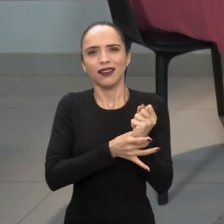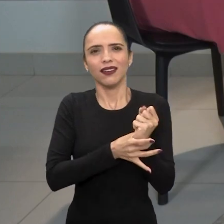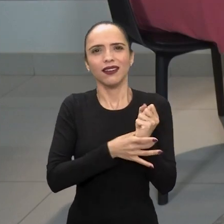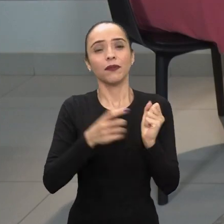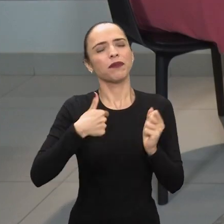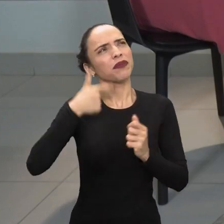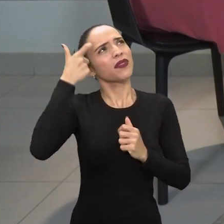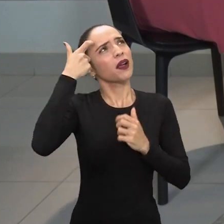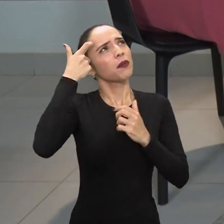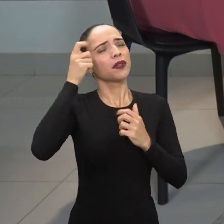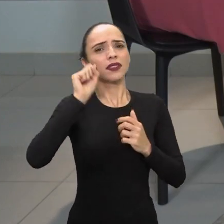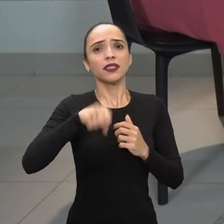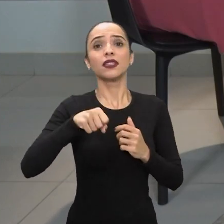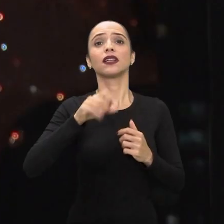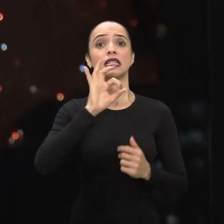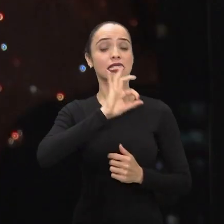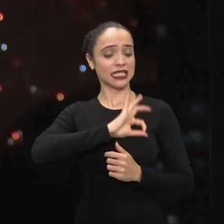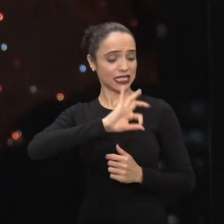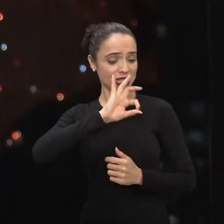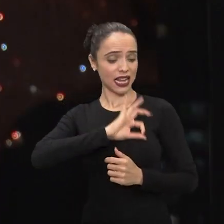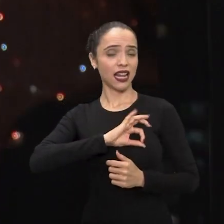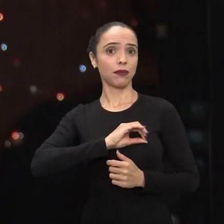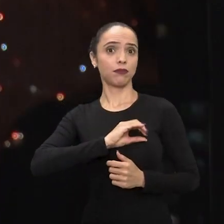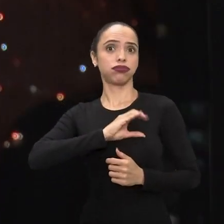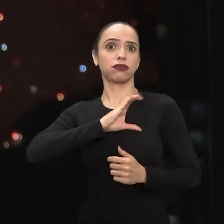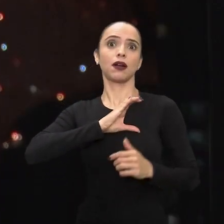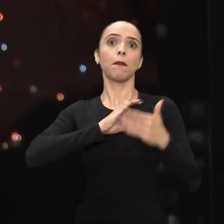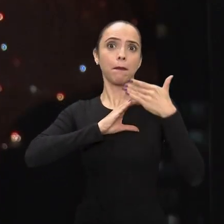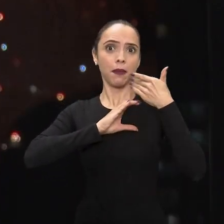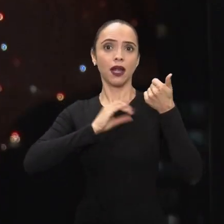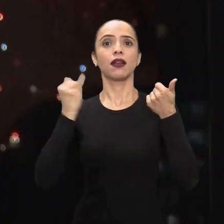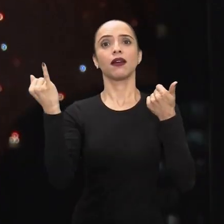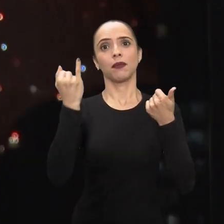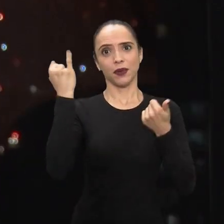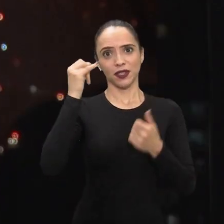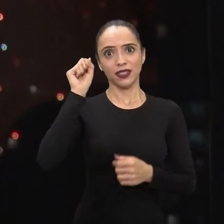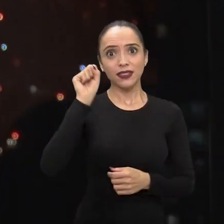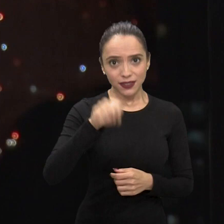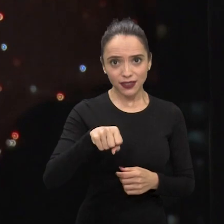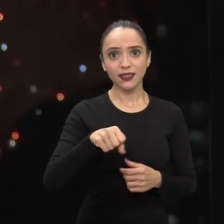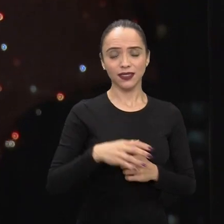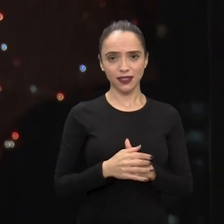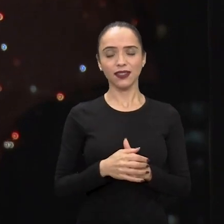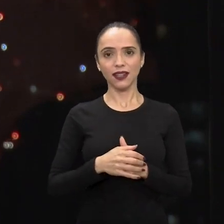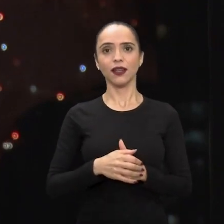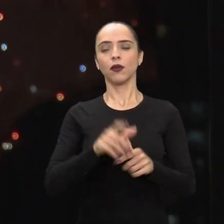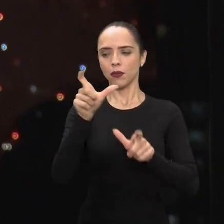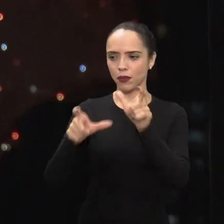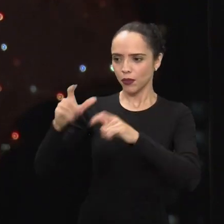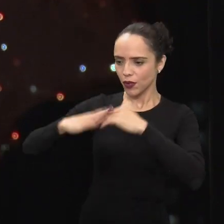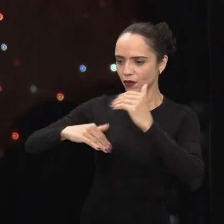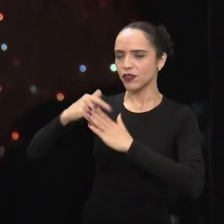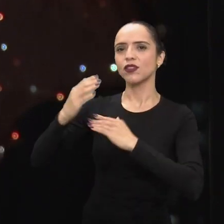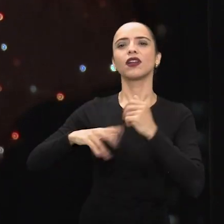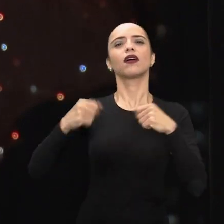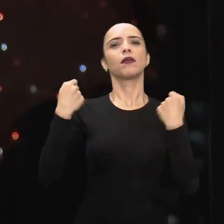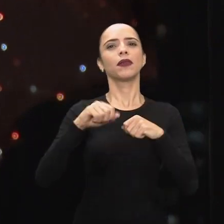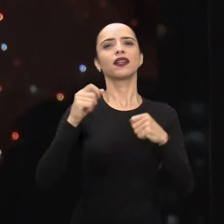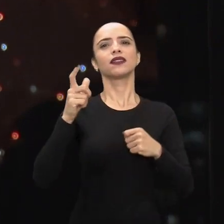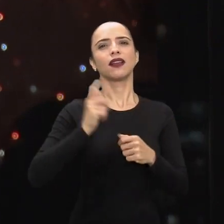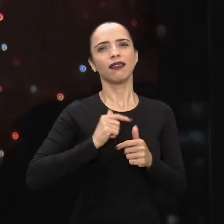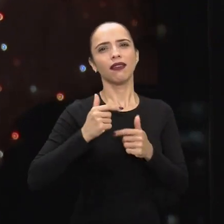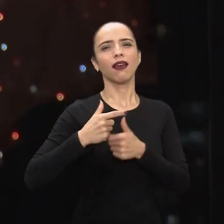o salário eu acho que é importante ele ter condições é mínimas né de